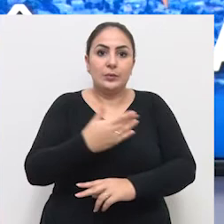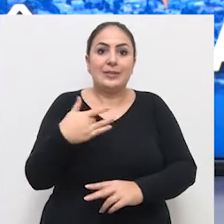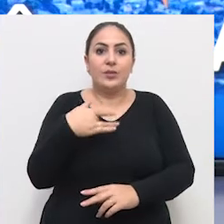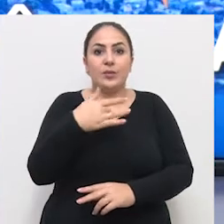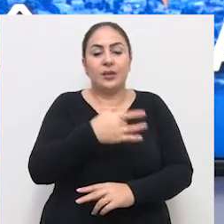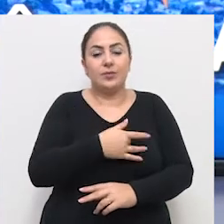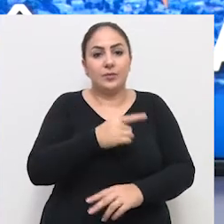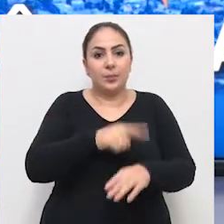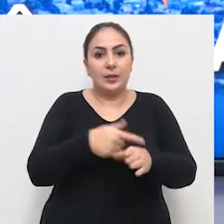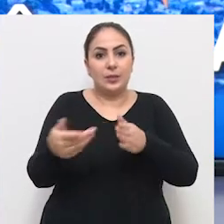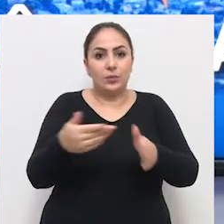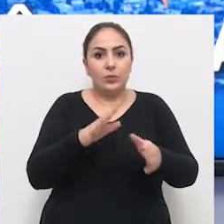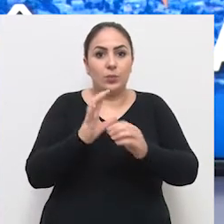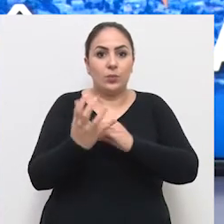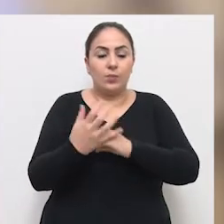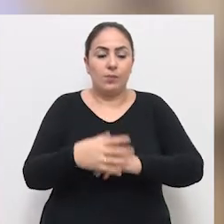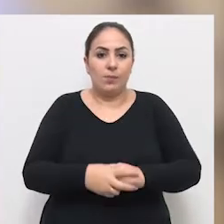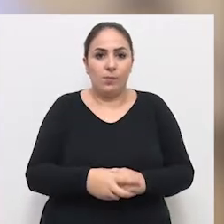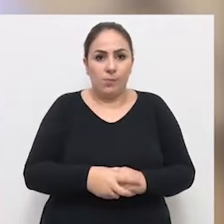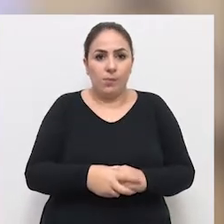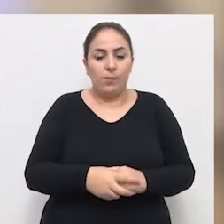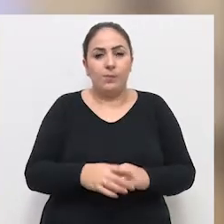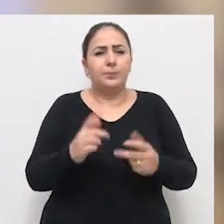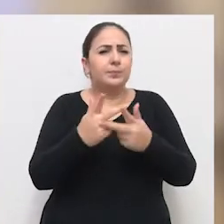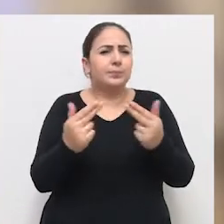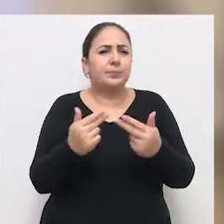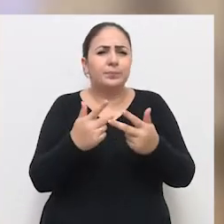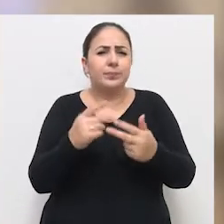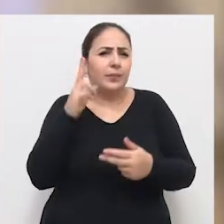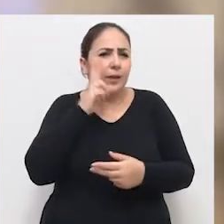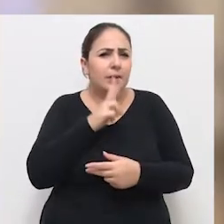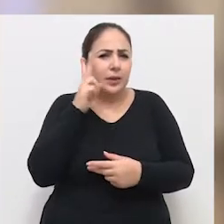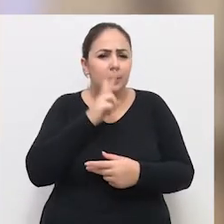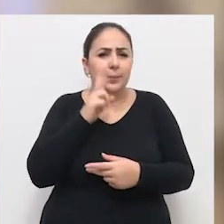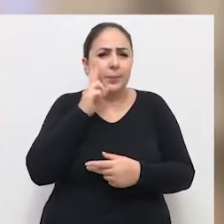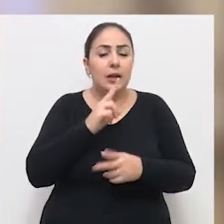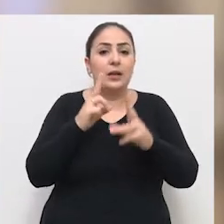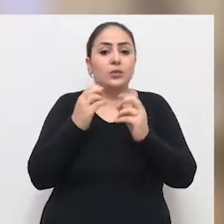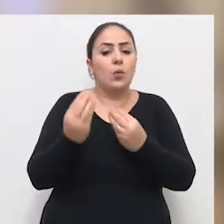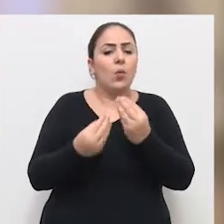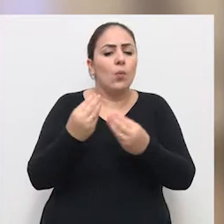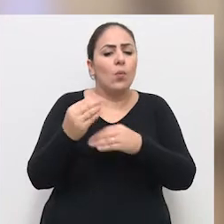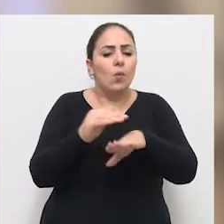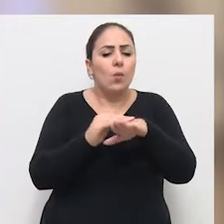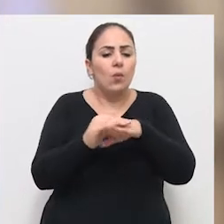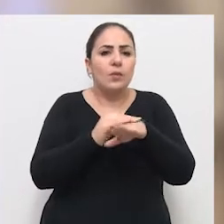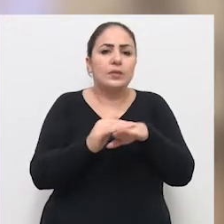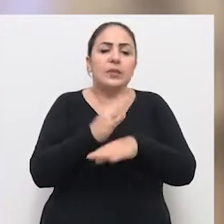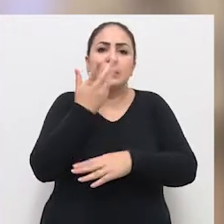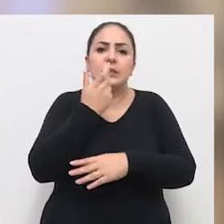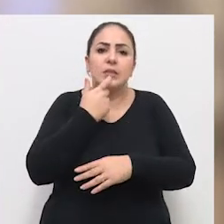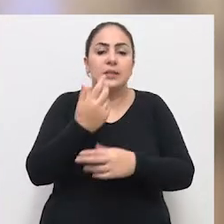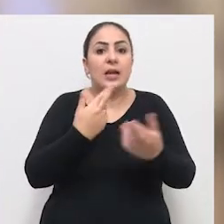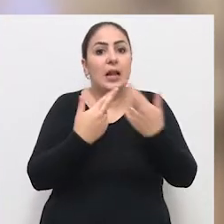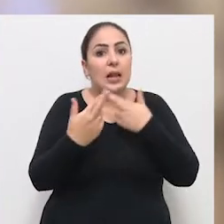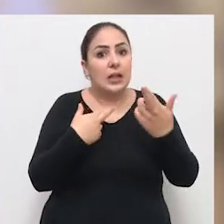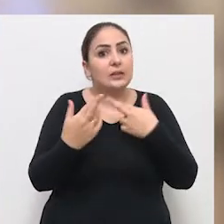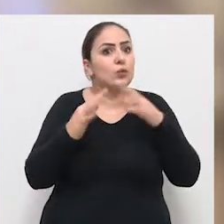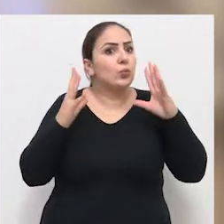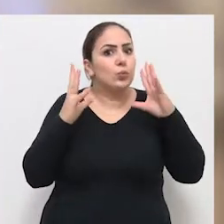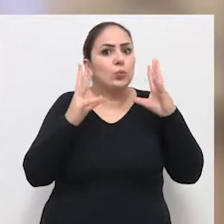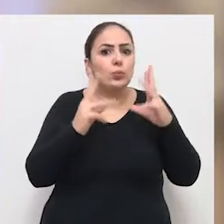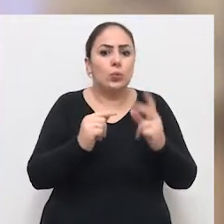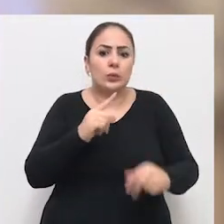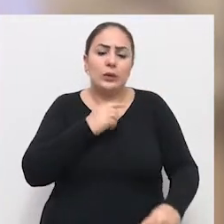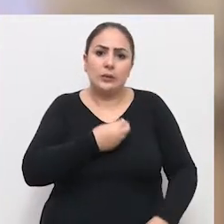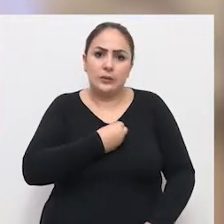saudáveis durante a pandemia. Algumas coisas que temos que lembrar é sobre conversar com as crianças em relação